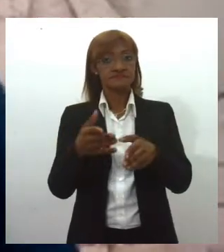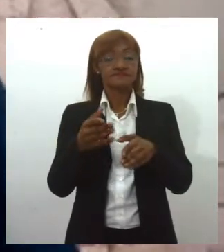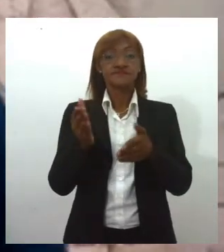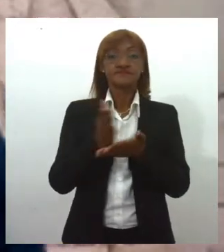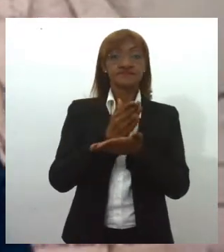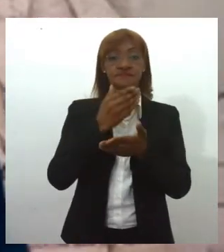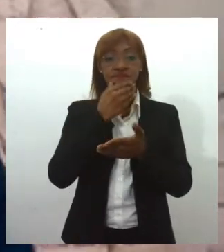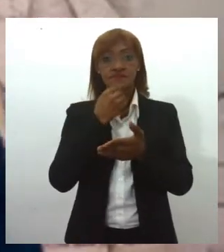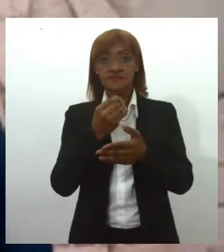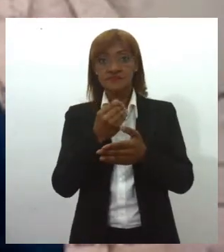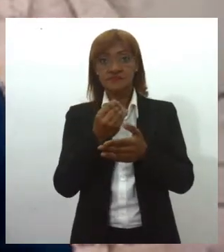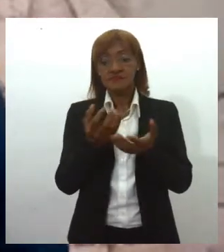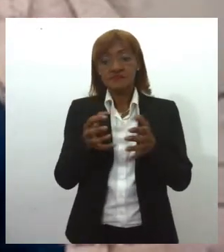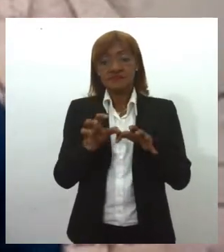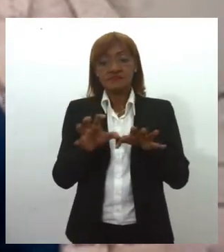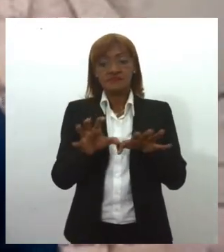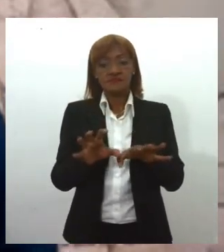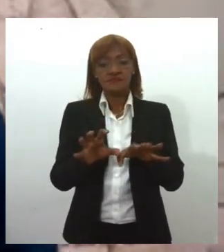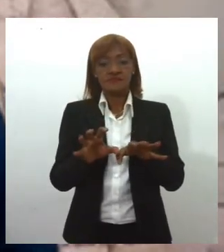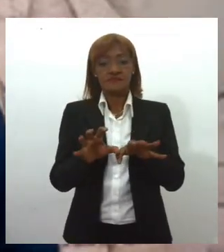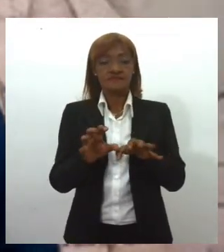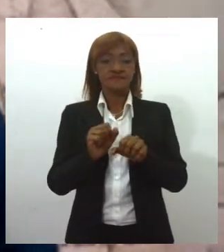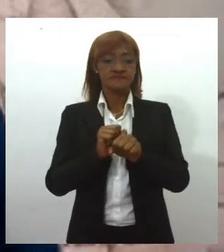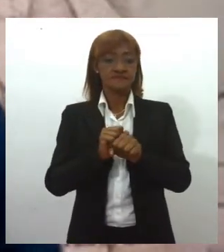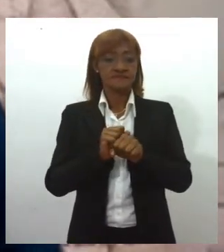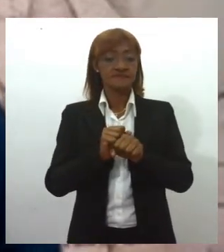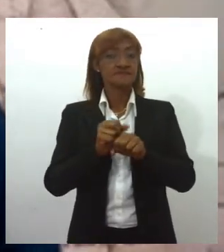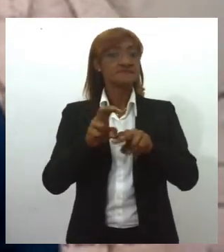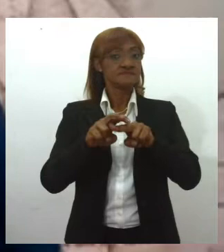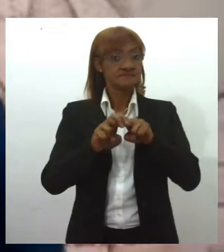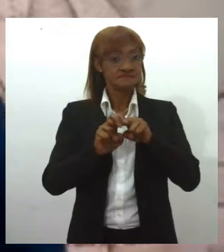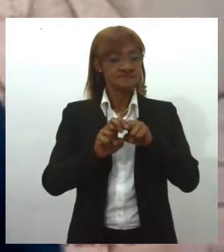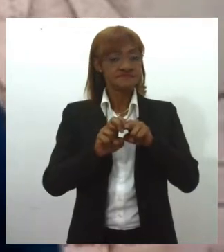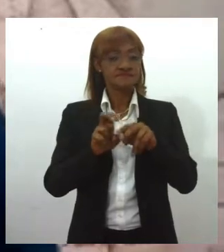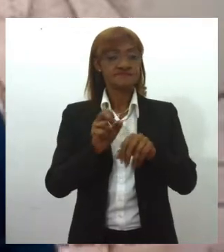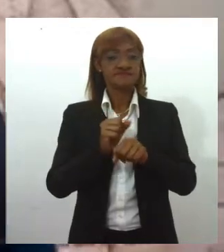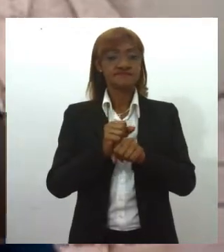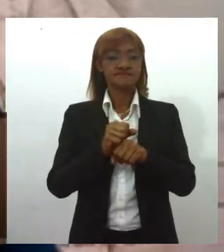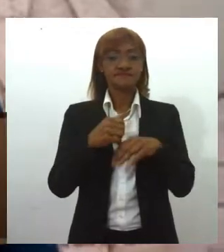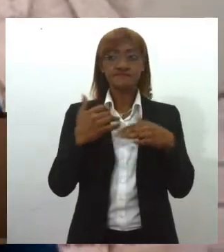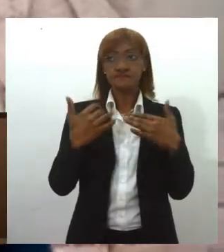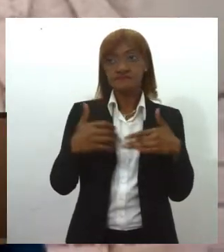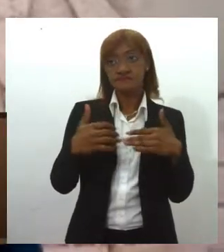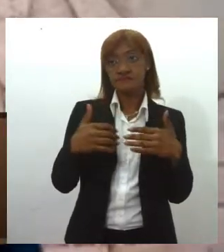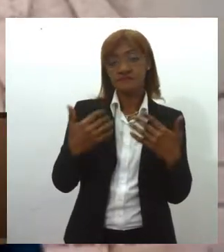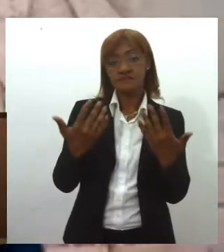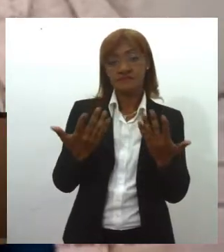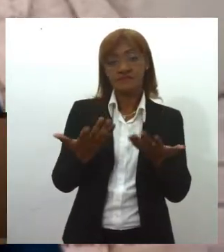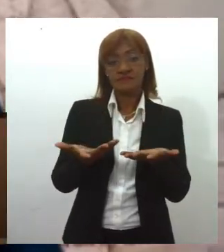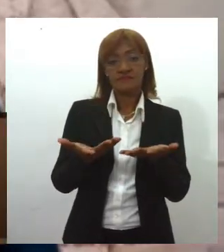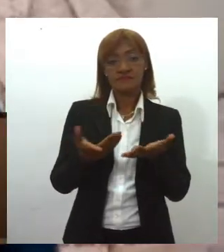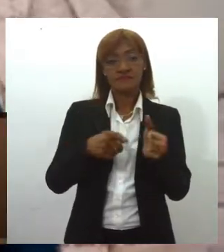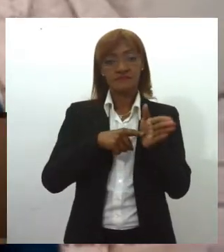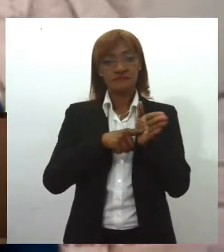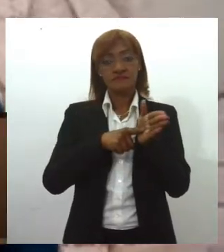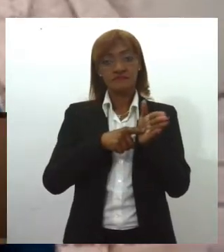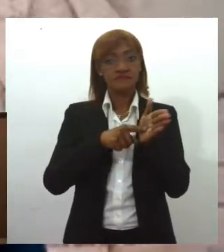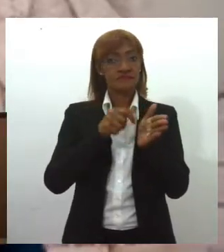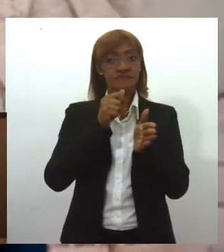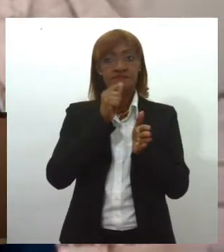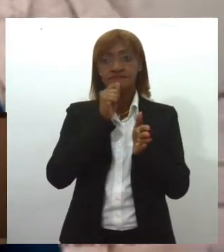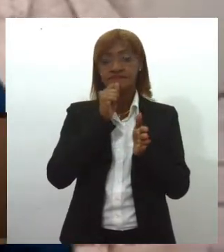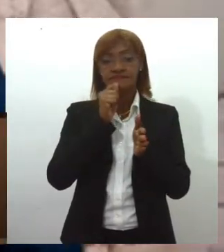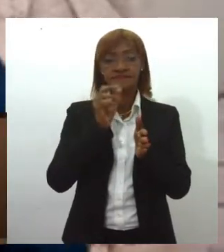de alguns homens, não são todos, e essa resistência acaba fazendo com que o diagnóstico seja feito em